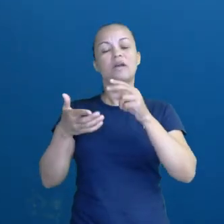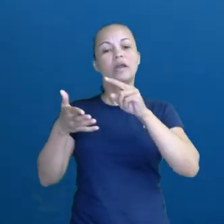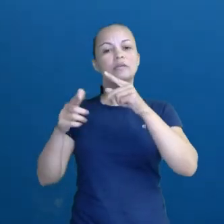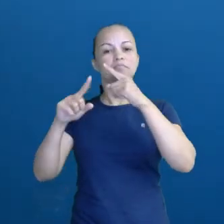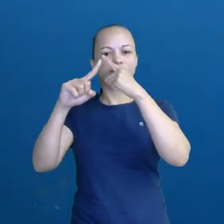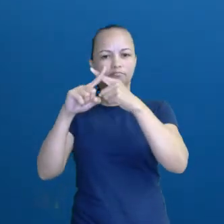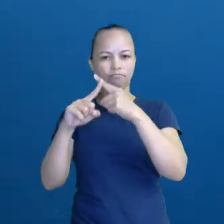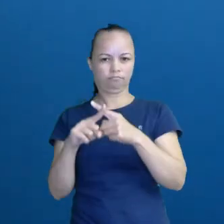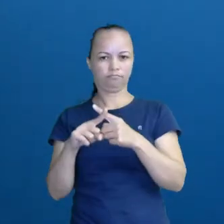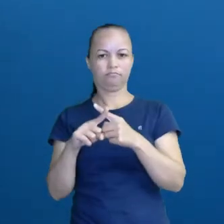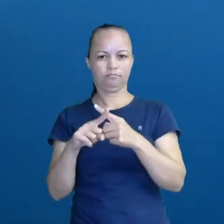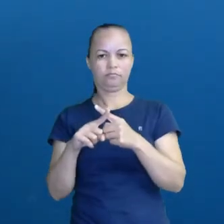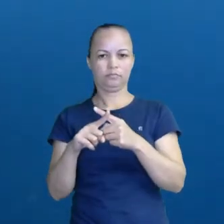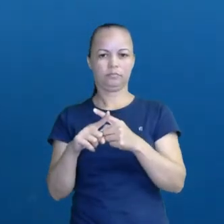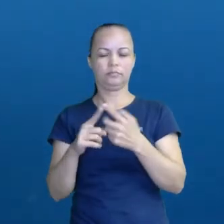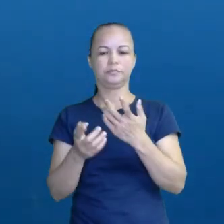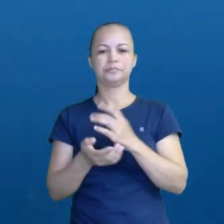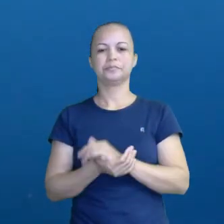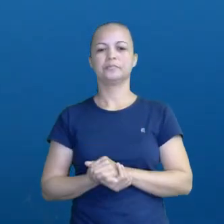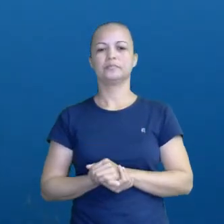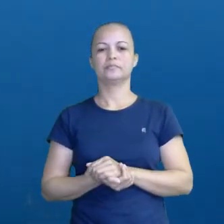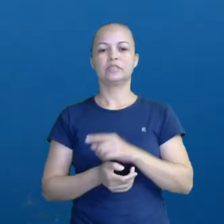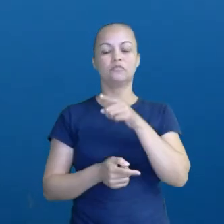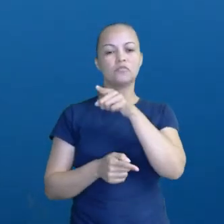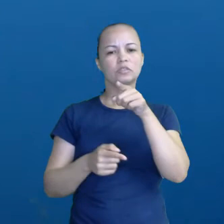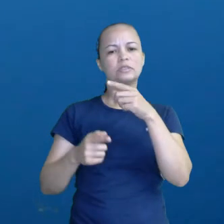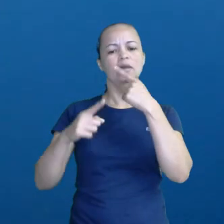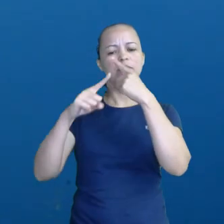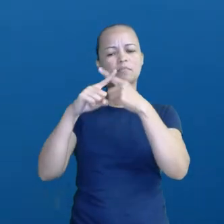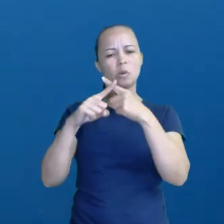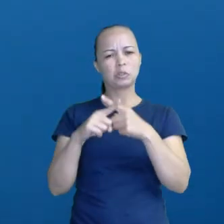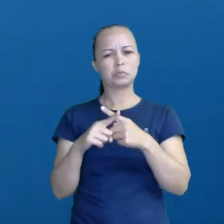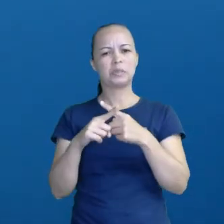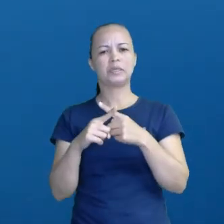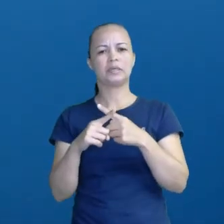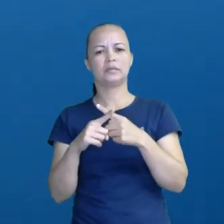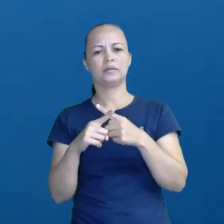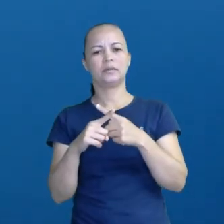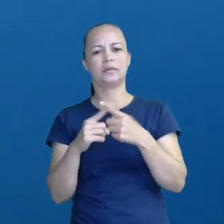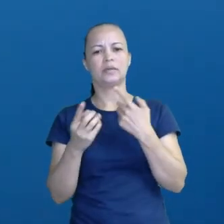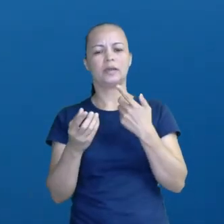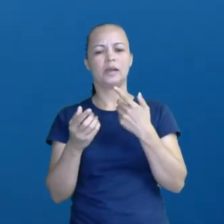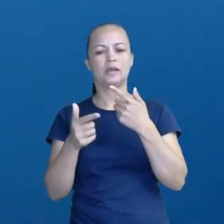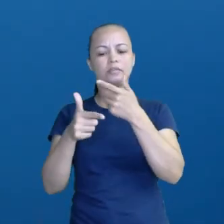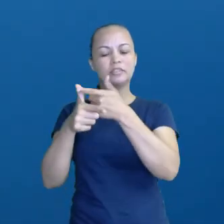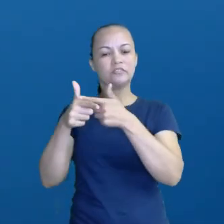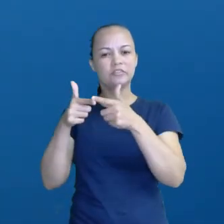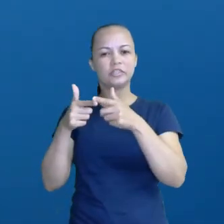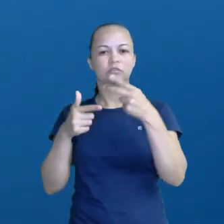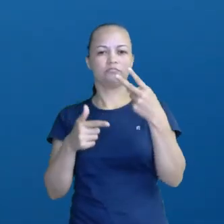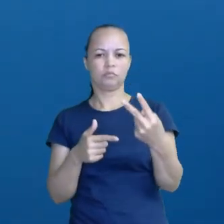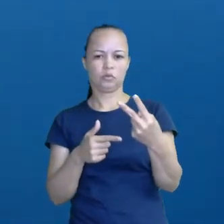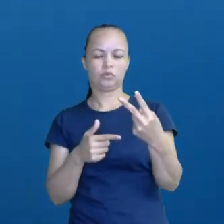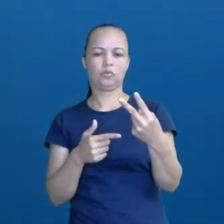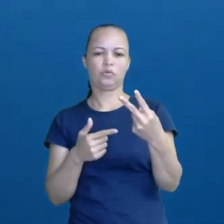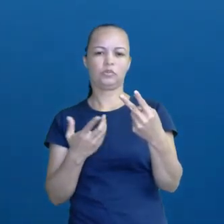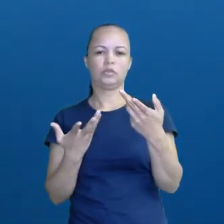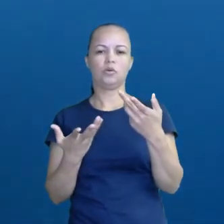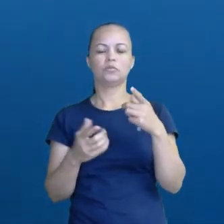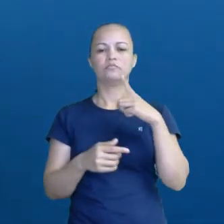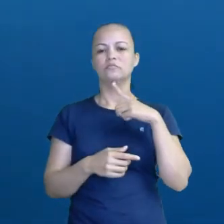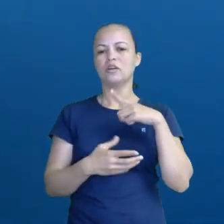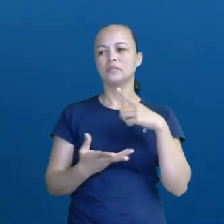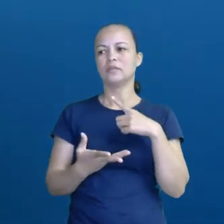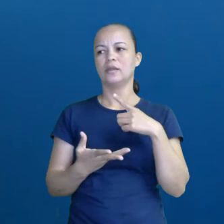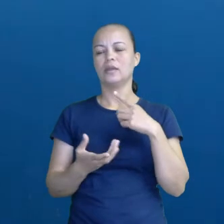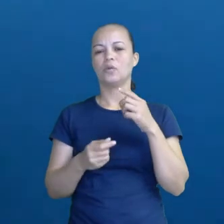não é isso se você é multiplicando vai dividir por dois onde